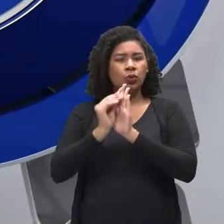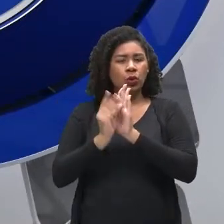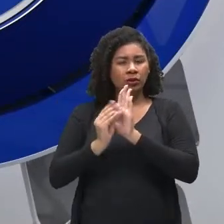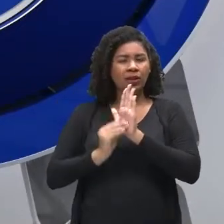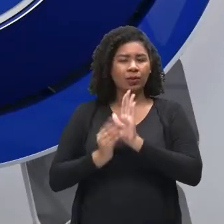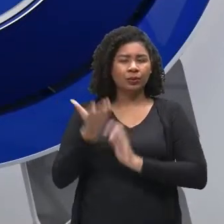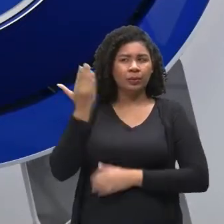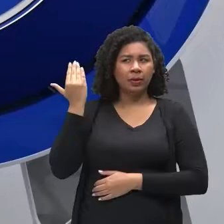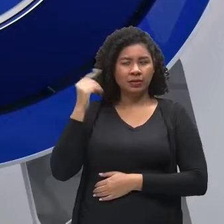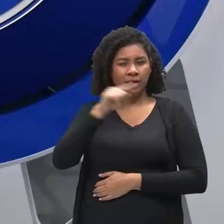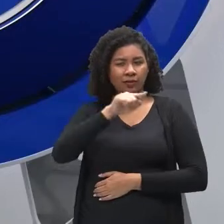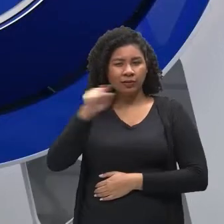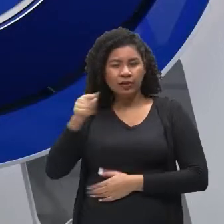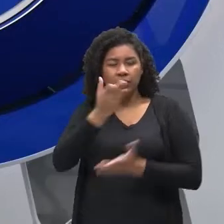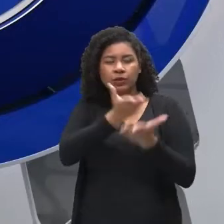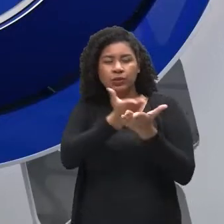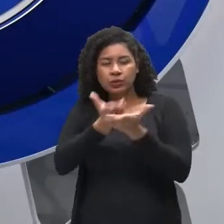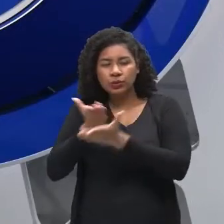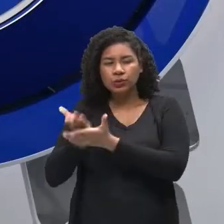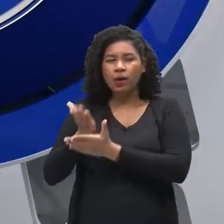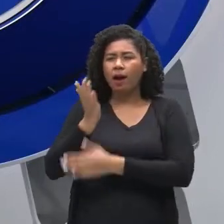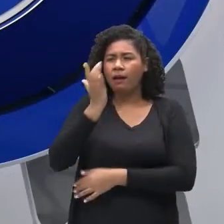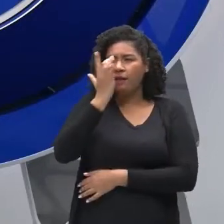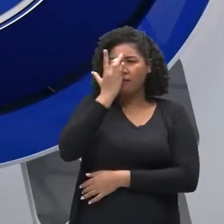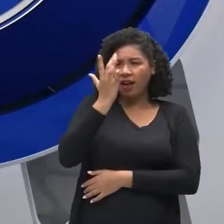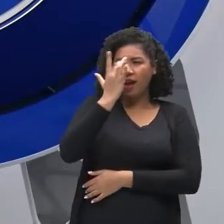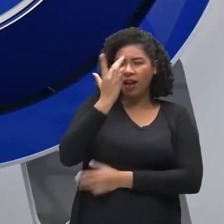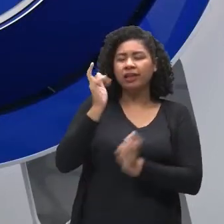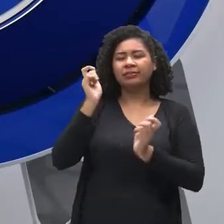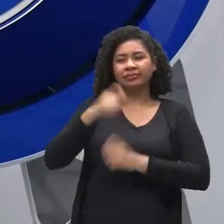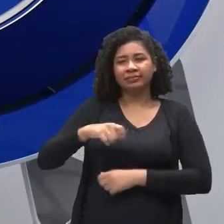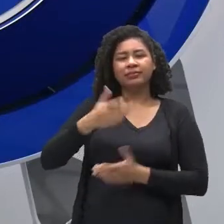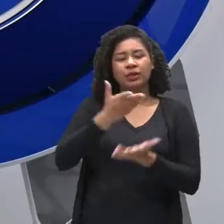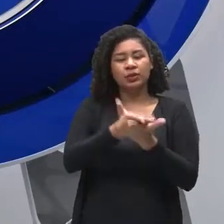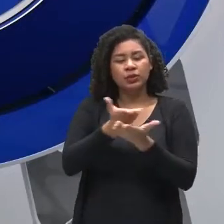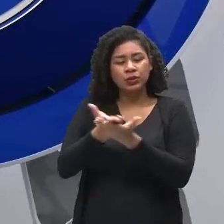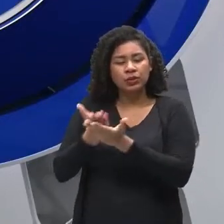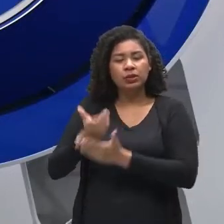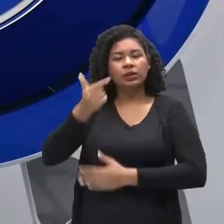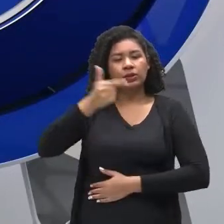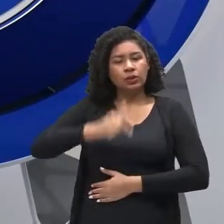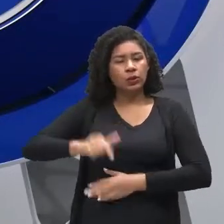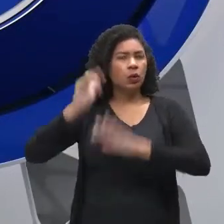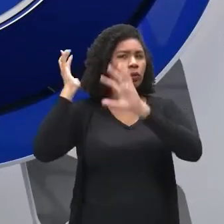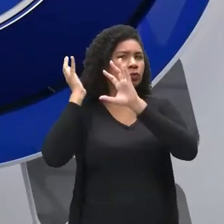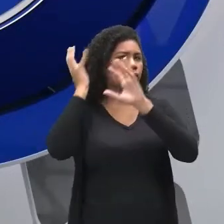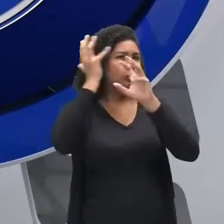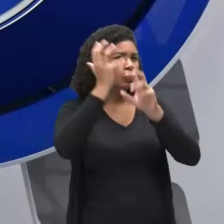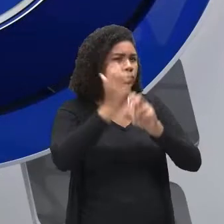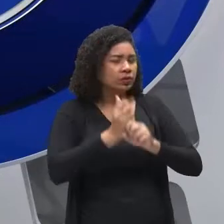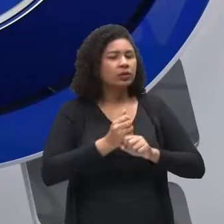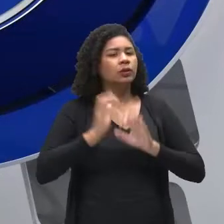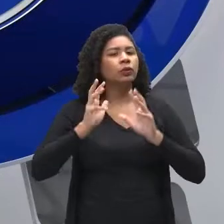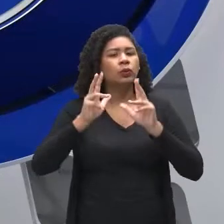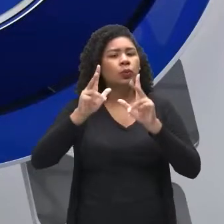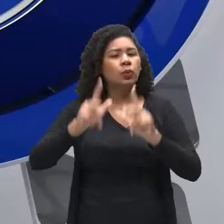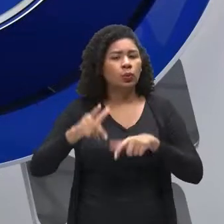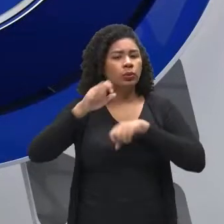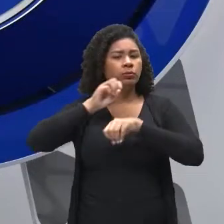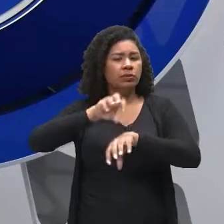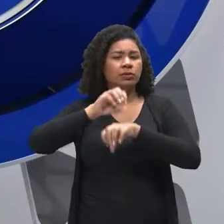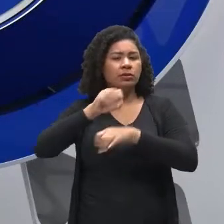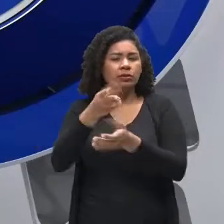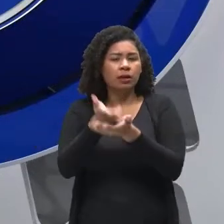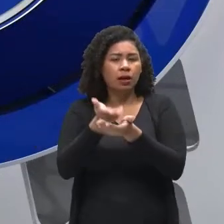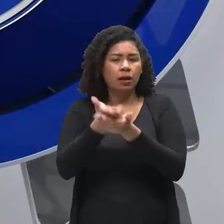aquele assunto que você achou mais fácil, você vai ver mais uma vez, a gente vai reforçar tudo que a gente falou nas aulas anteriores.